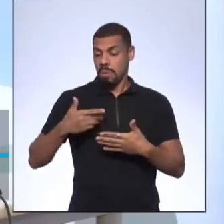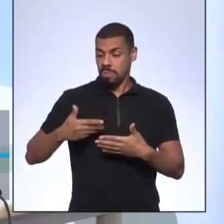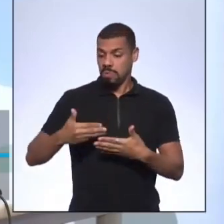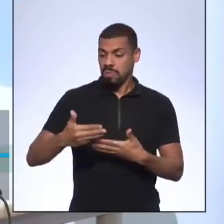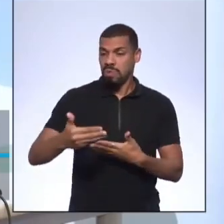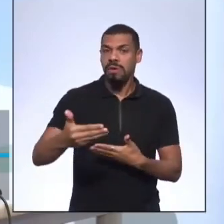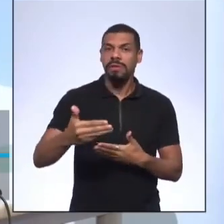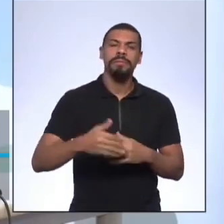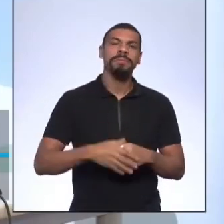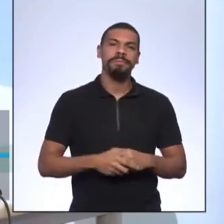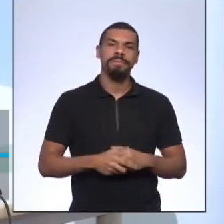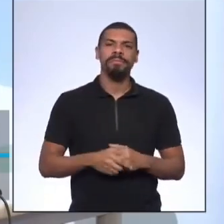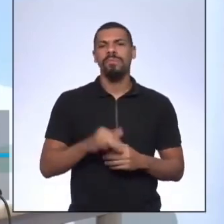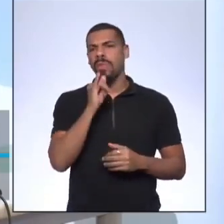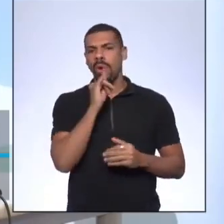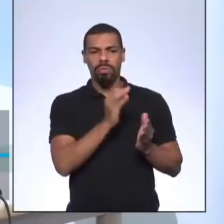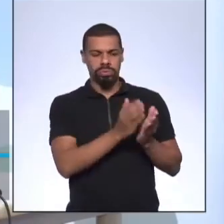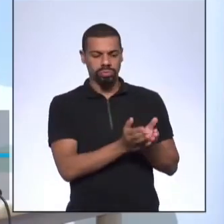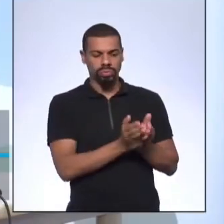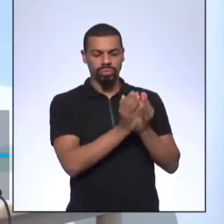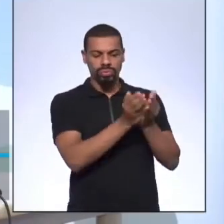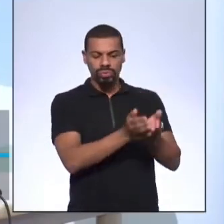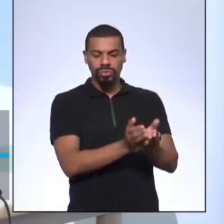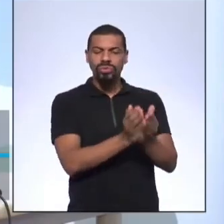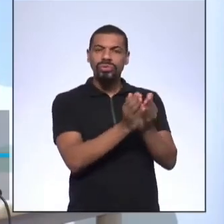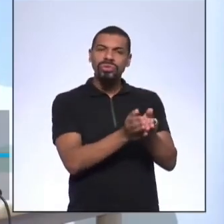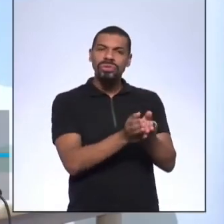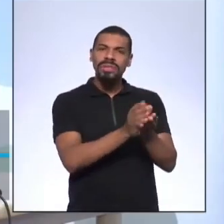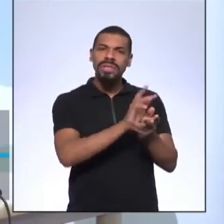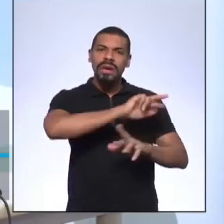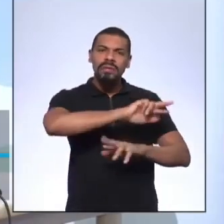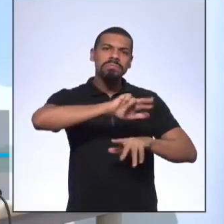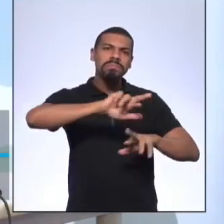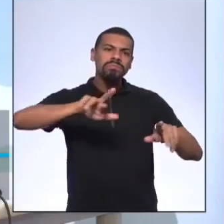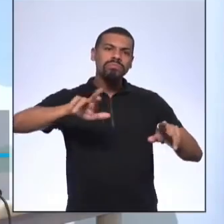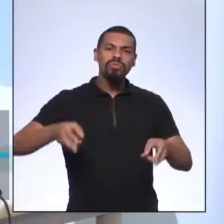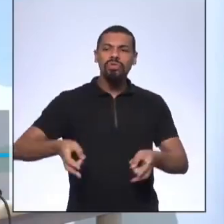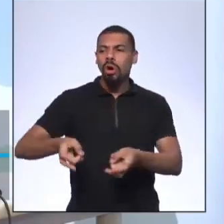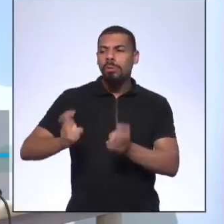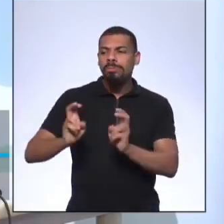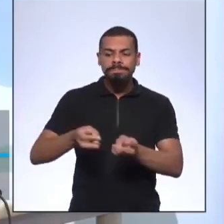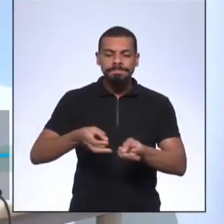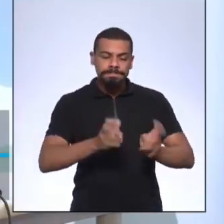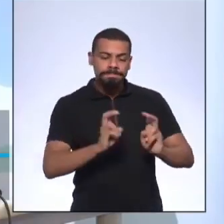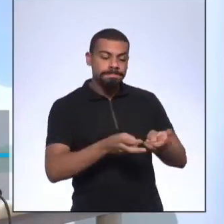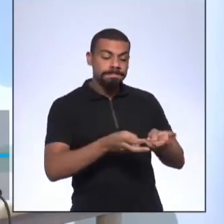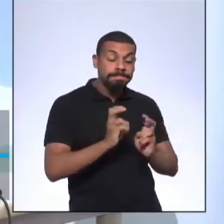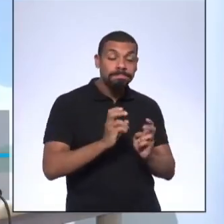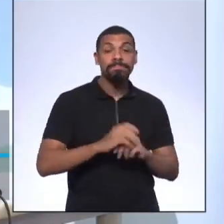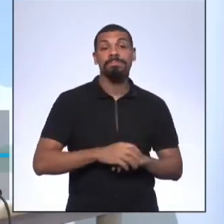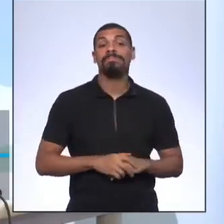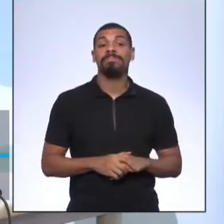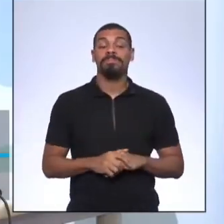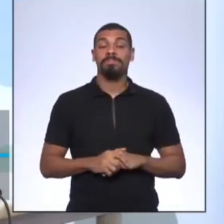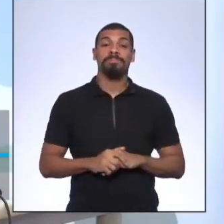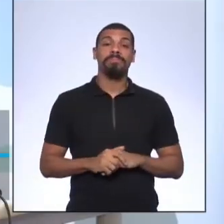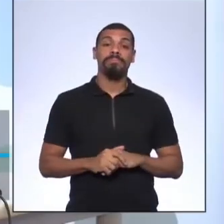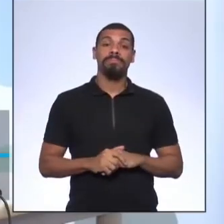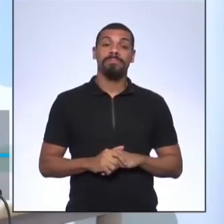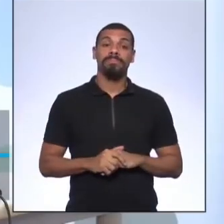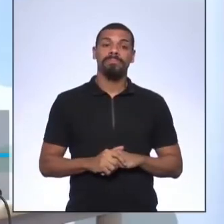dos oceanos, né? E assim vão descobrindo né? Vamos colocar esse descoberta entre